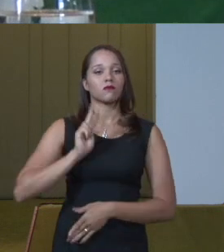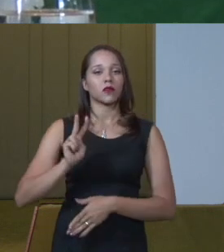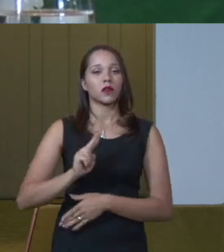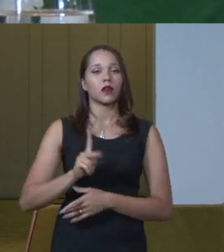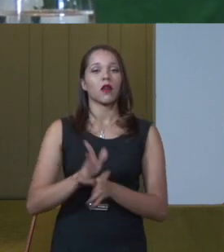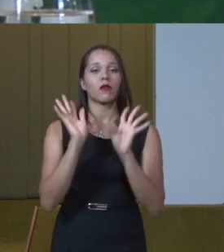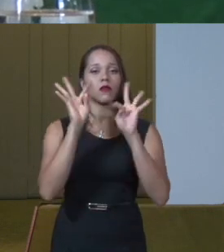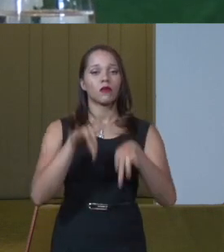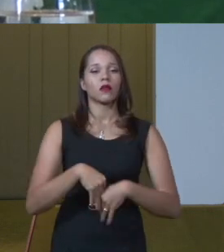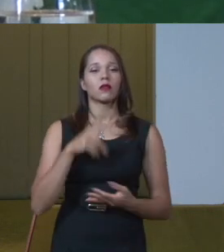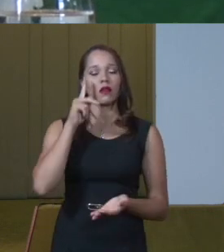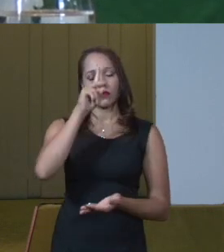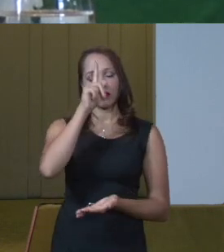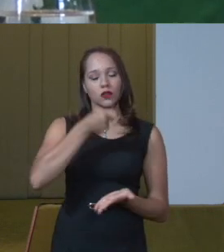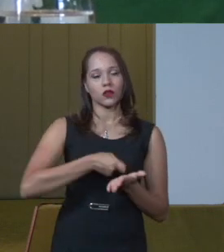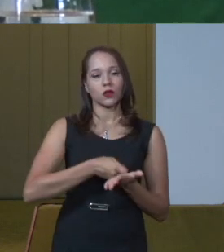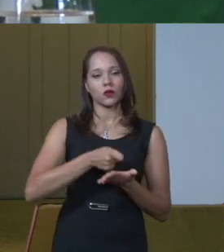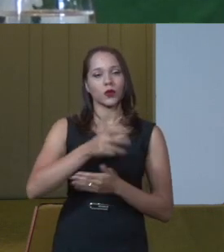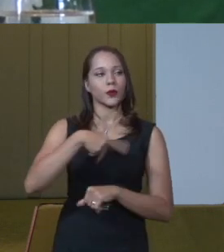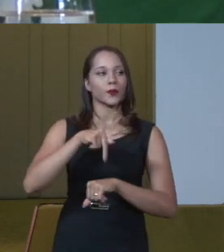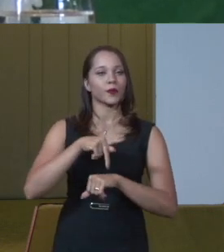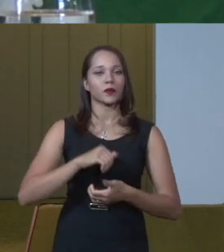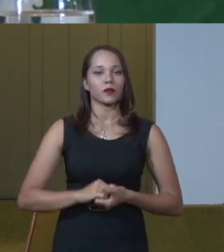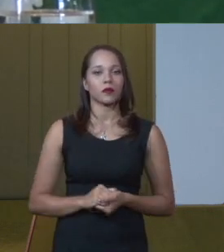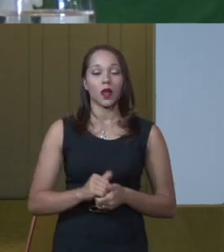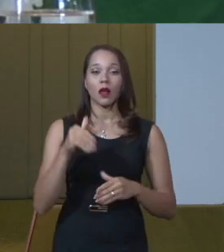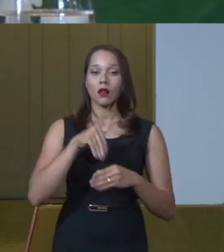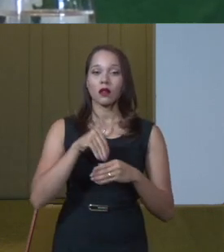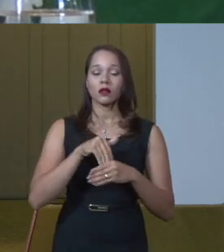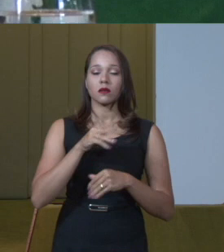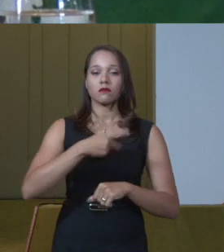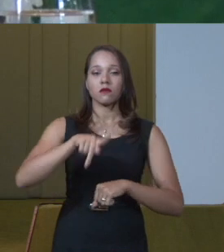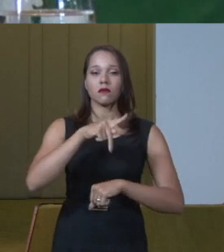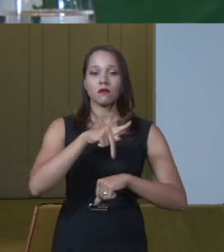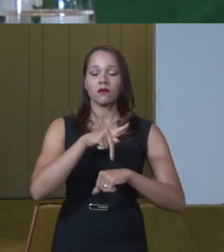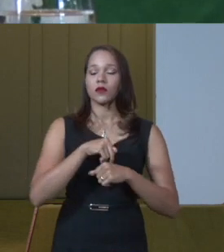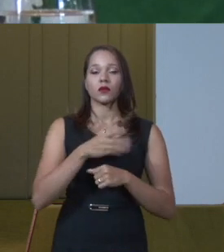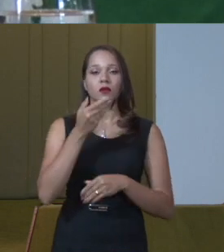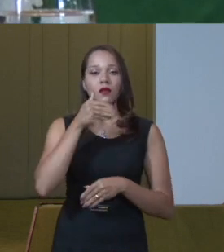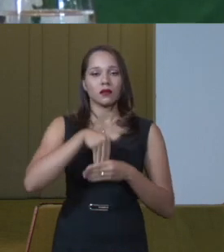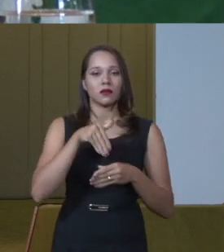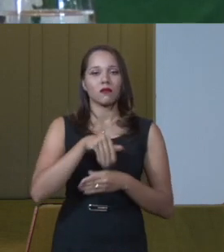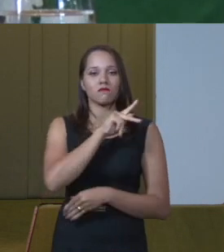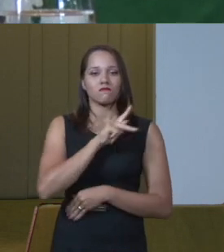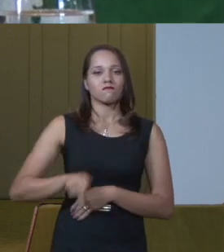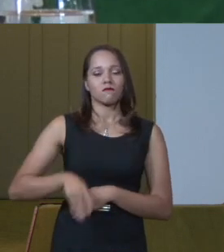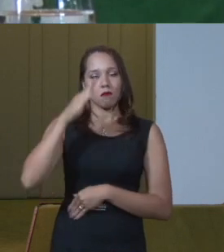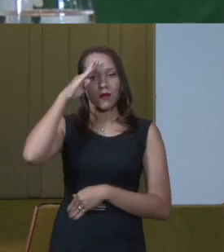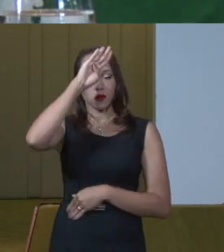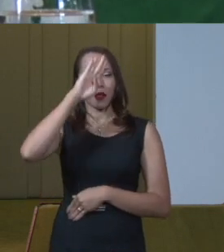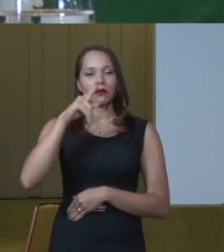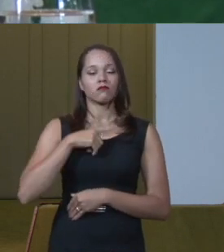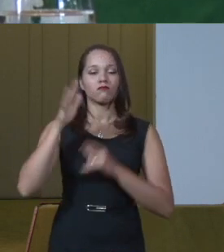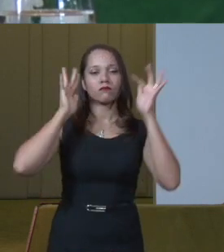país. A eleição do presidente Jair Bolsonaro representa ponto de inflexão na política externa brasileira,